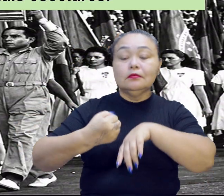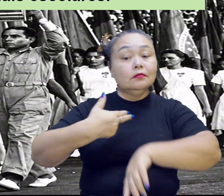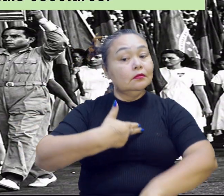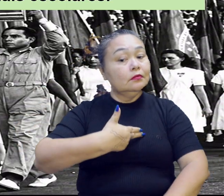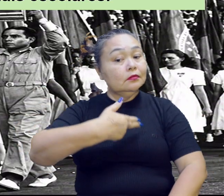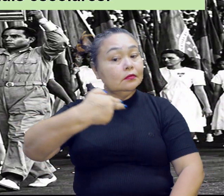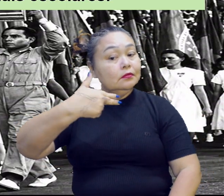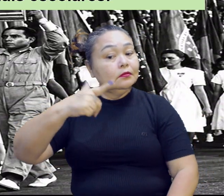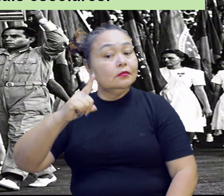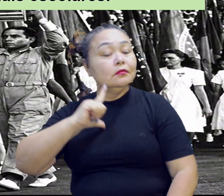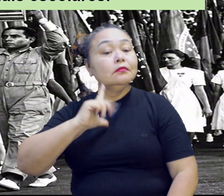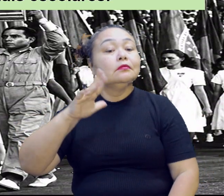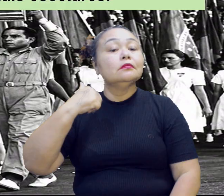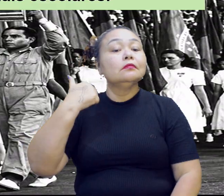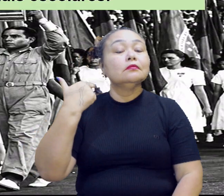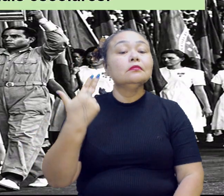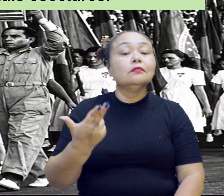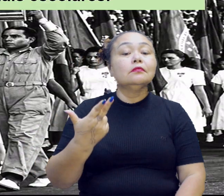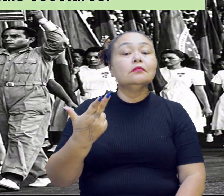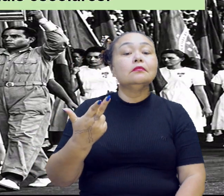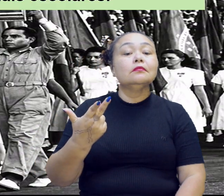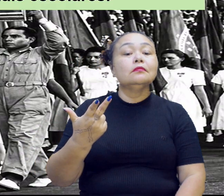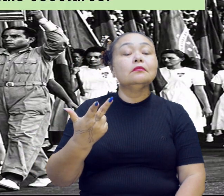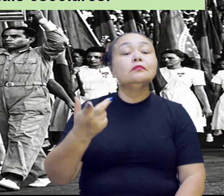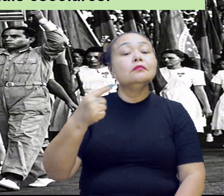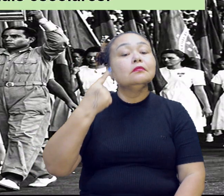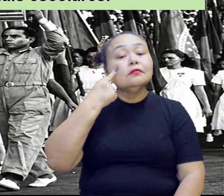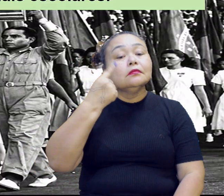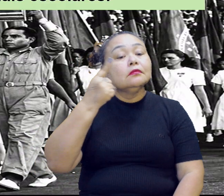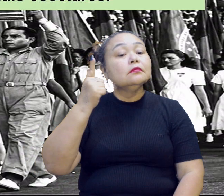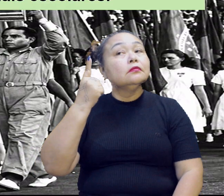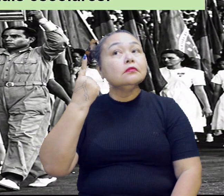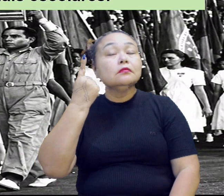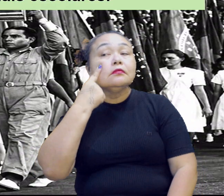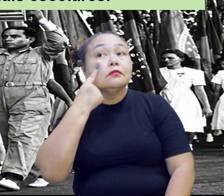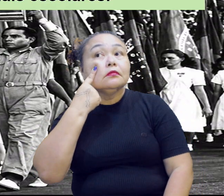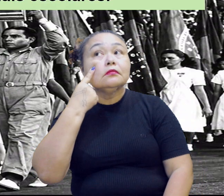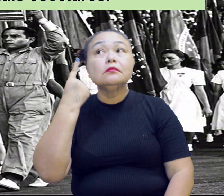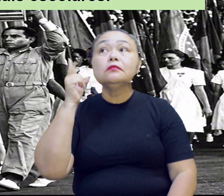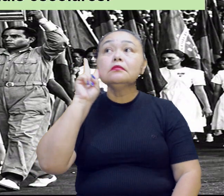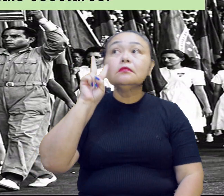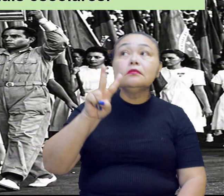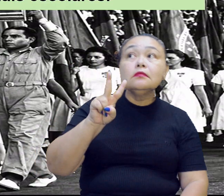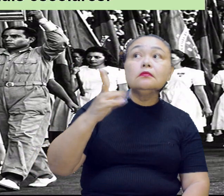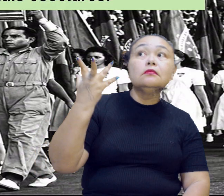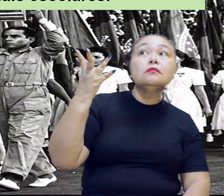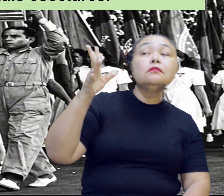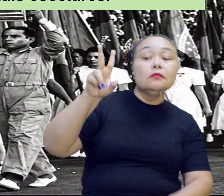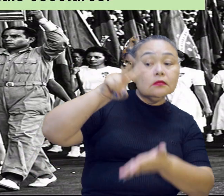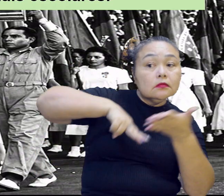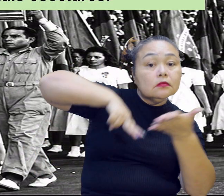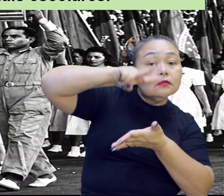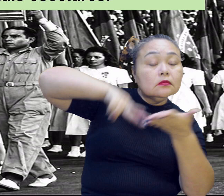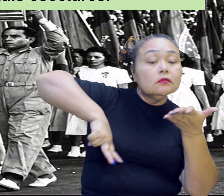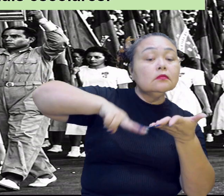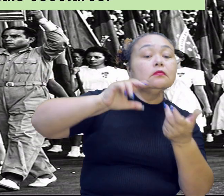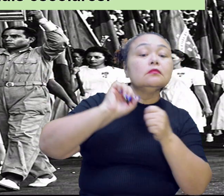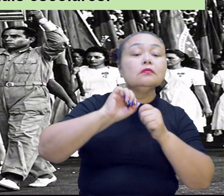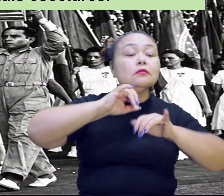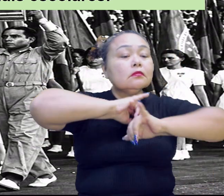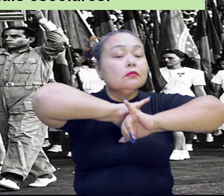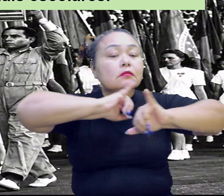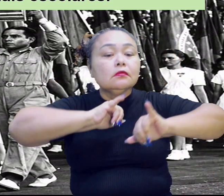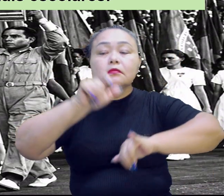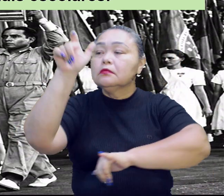O Estado buscava controlar o que a população via, ouvia e lia. A propaganda apresentava Vargas